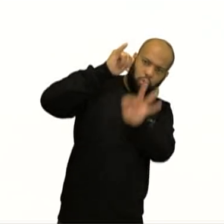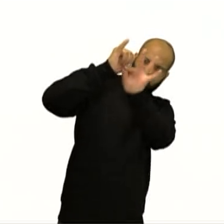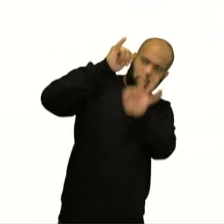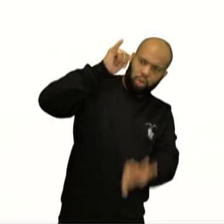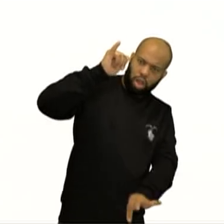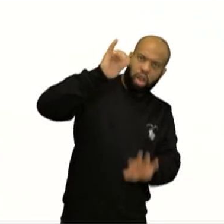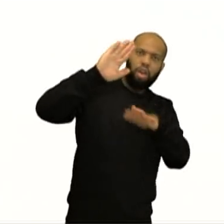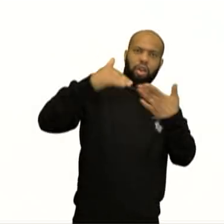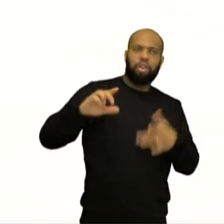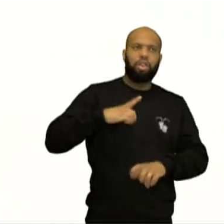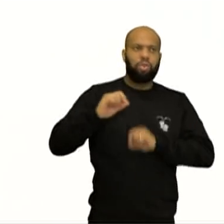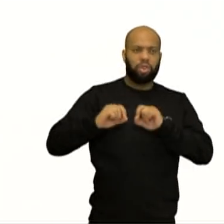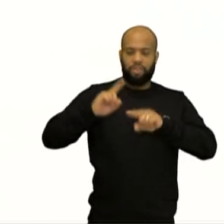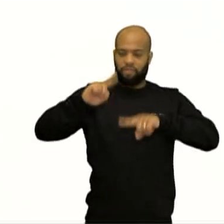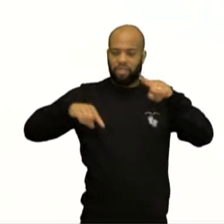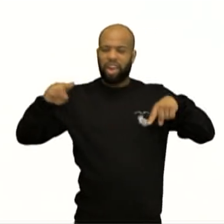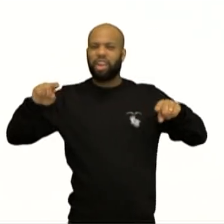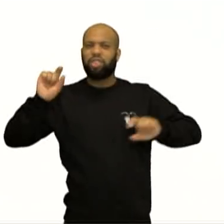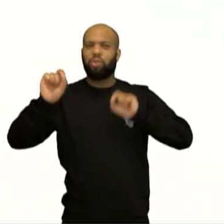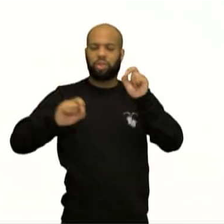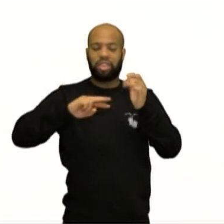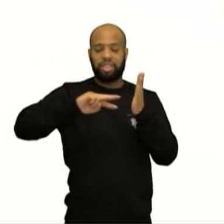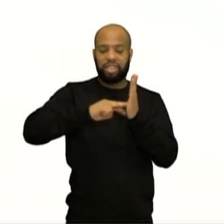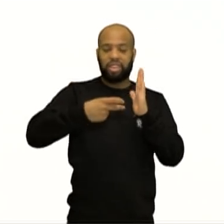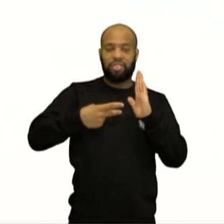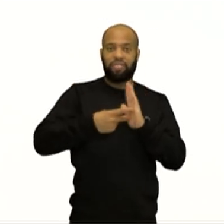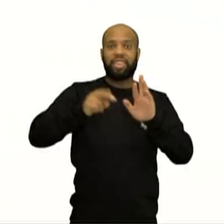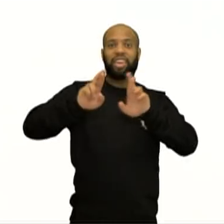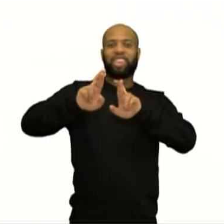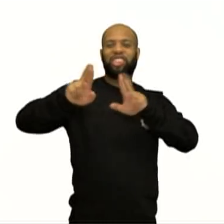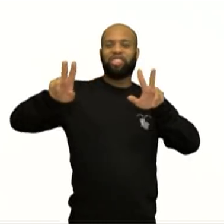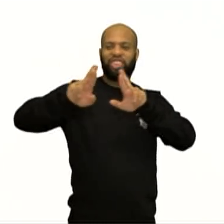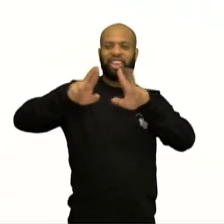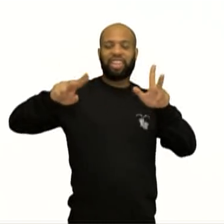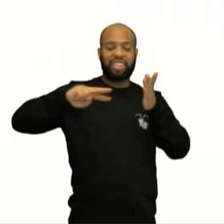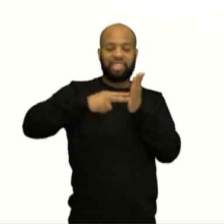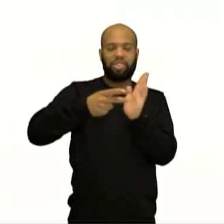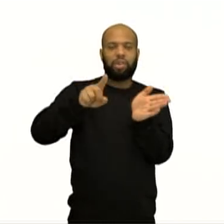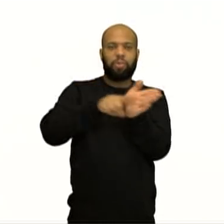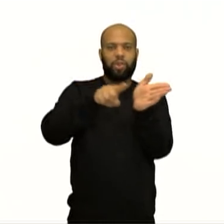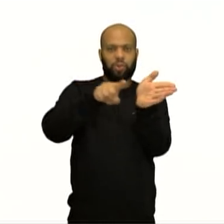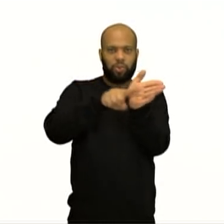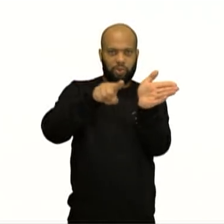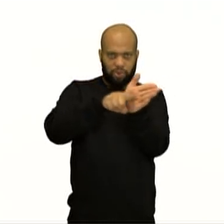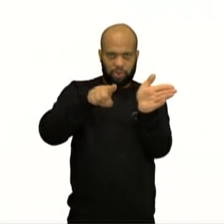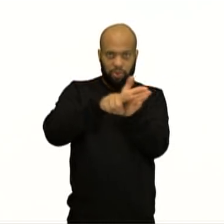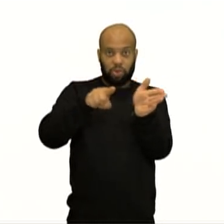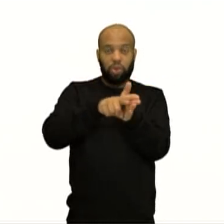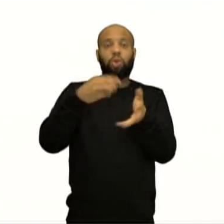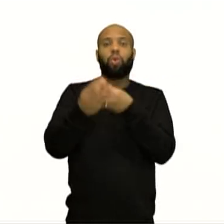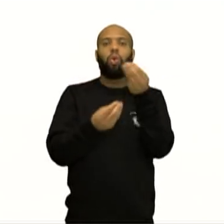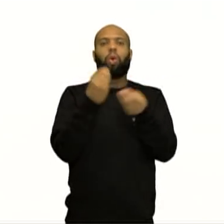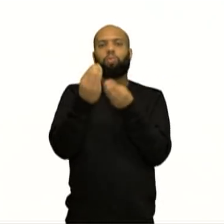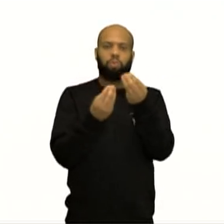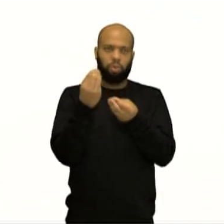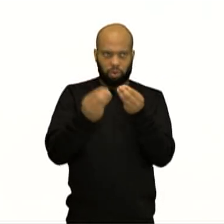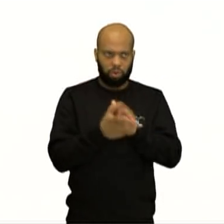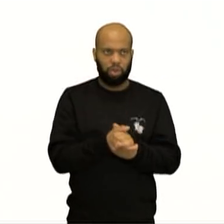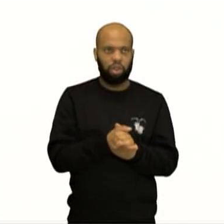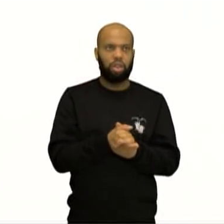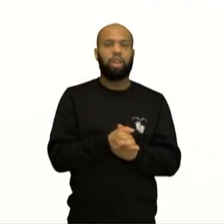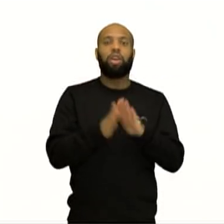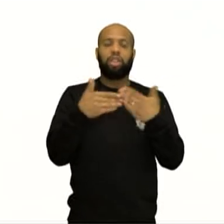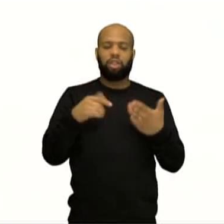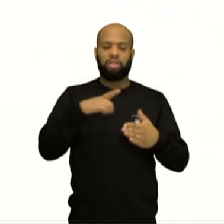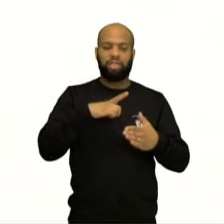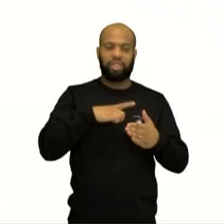variação, nós vamos calcular a diferença, ideias da subtração. Então, como que a gente calcula isso? É a